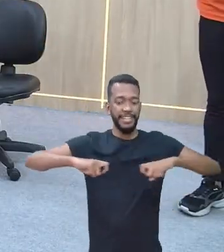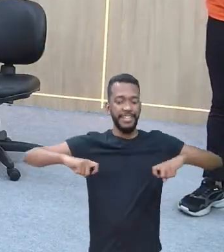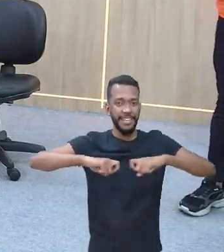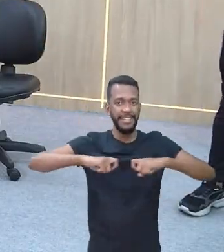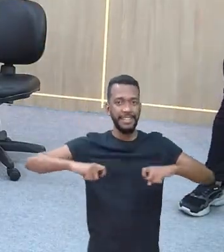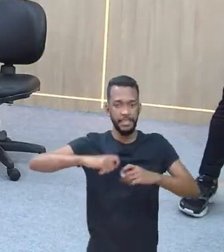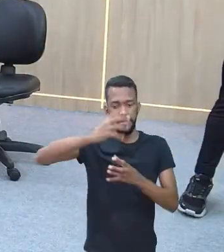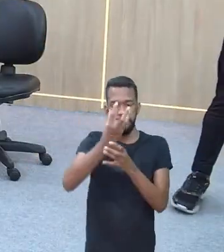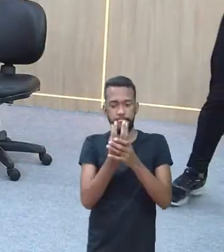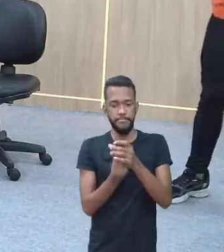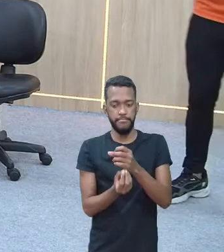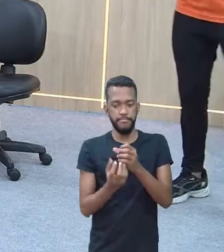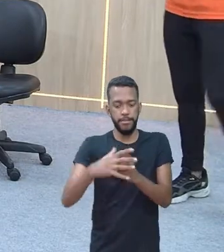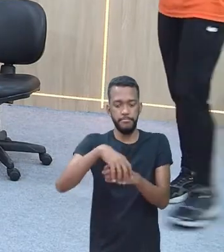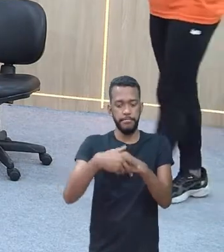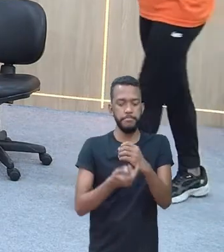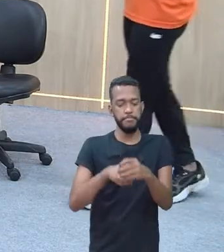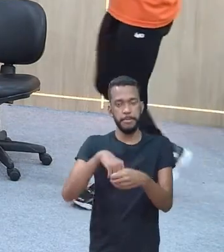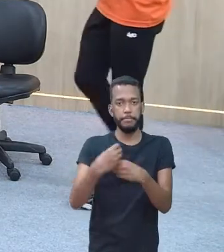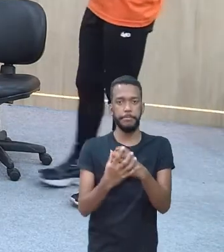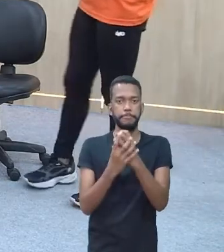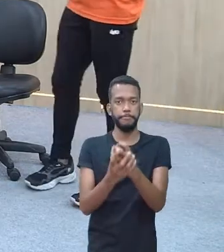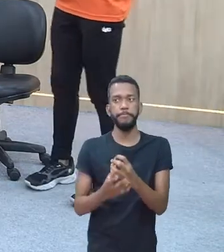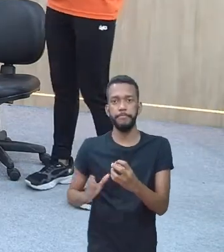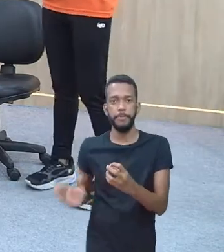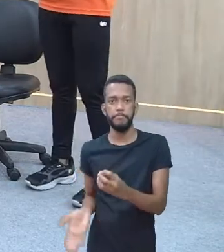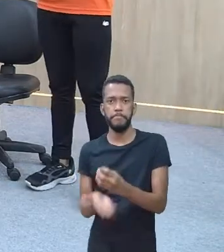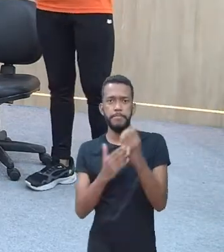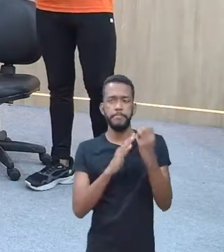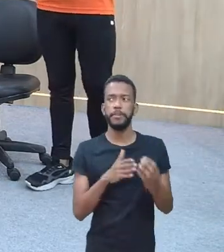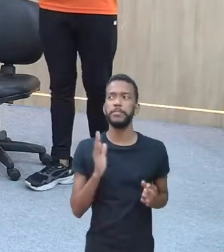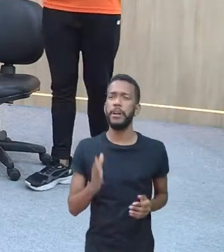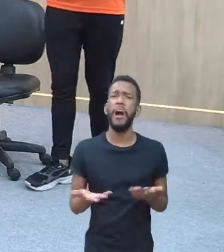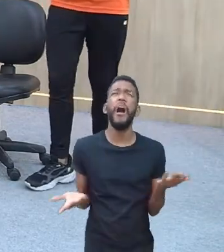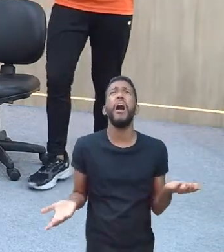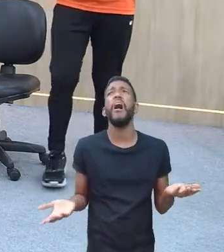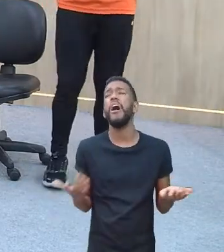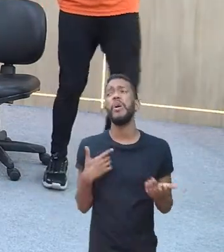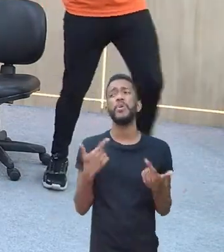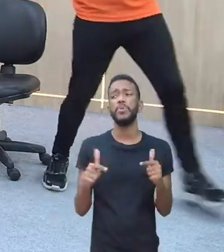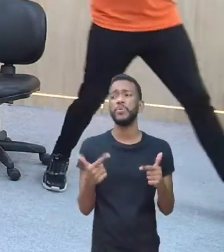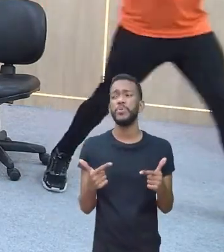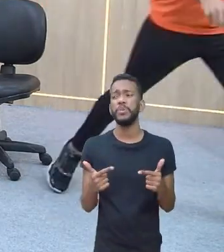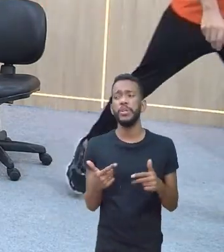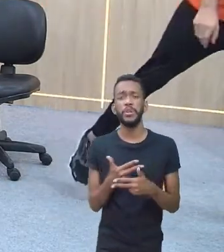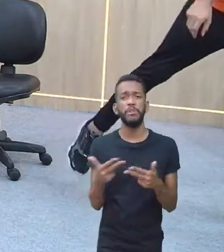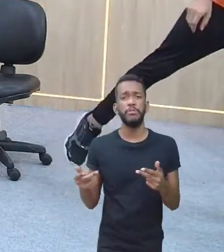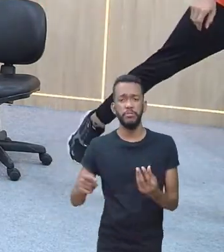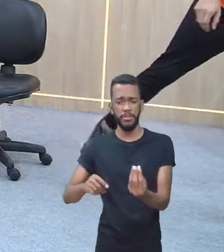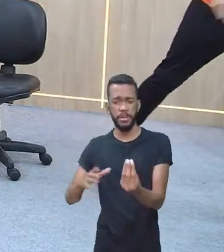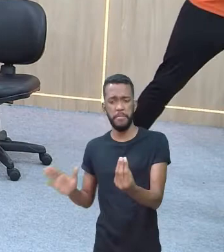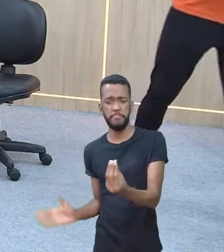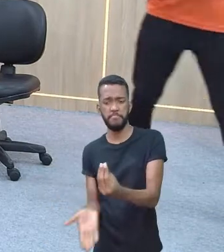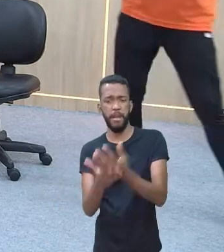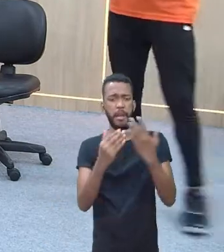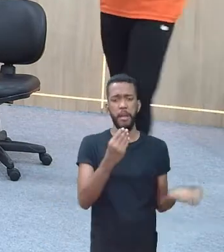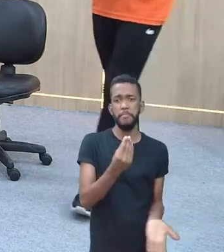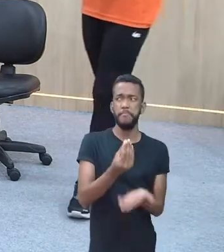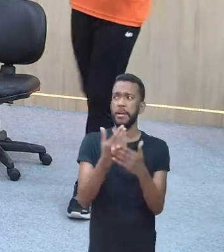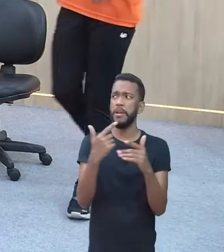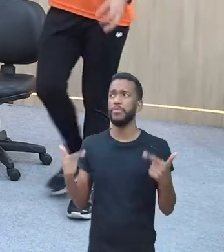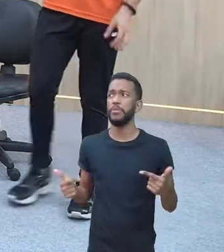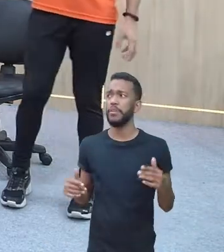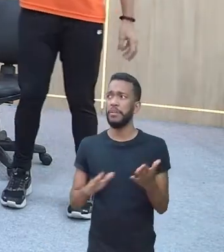meia? Pronto. Vamos começar com ela. Ah, Revo, eu não tenho o implemento do badminton, eu não